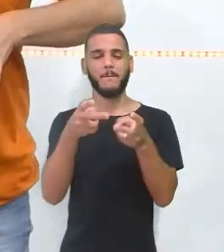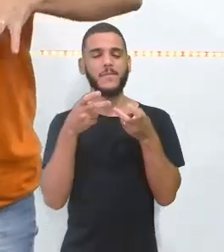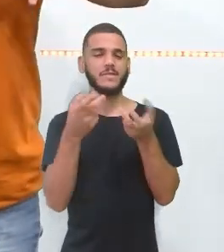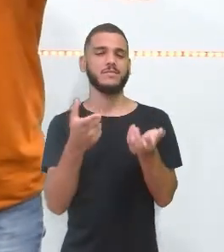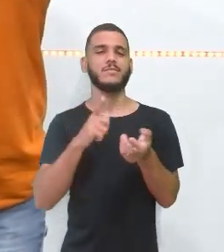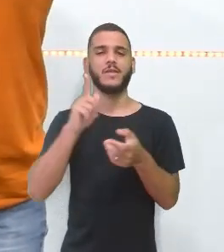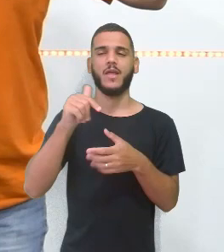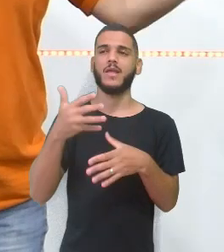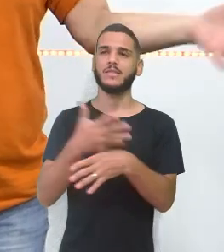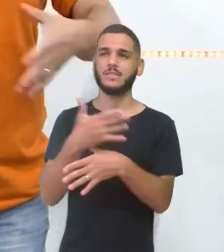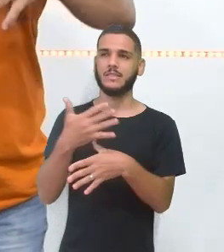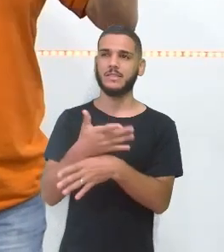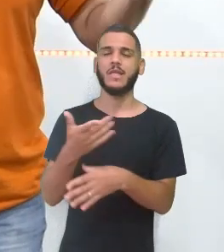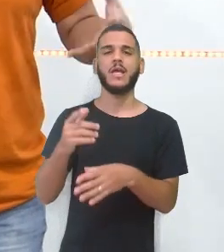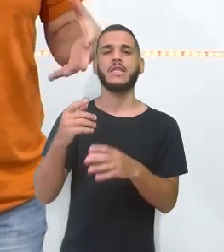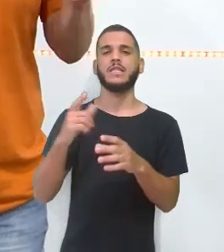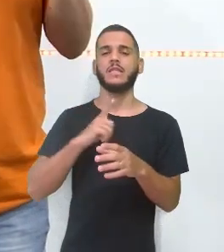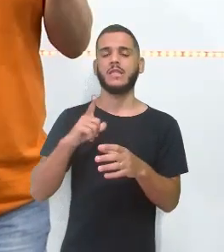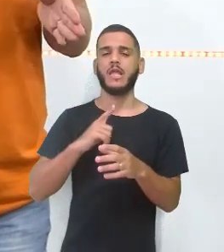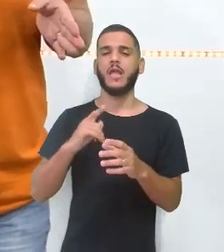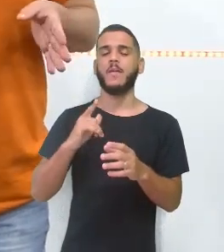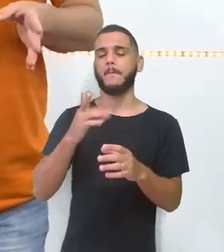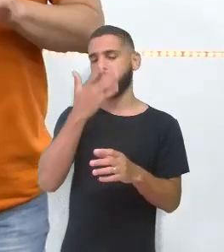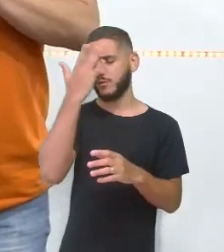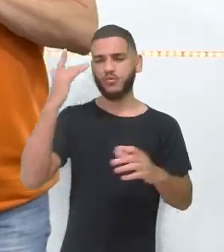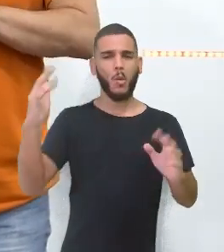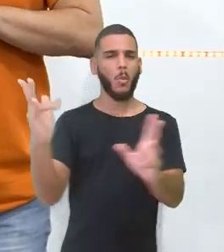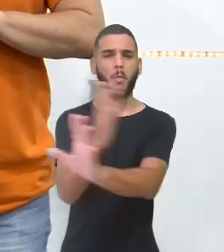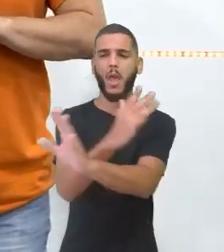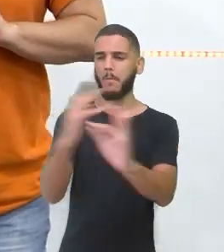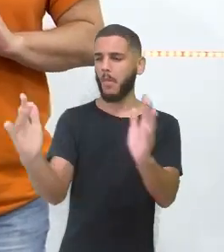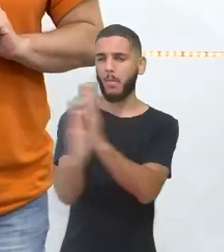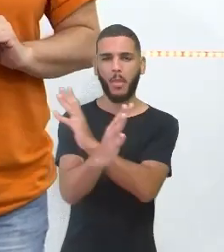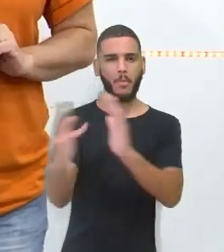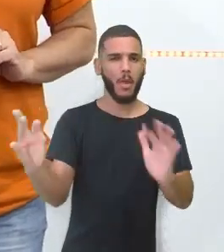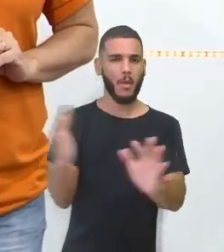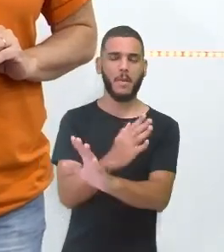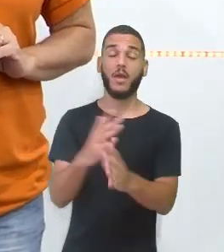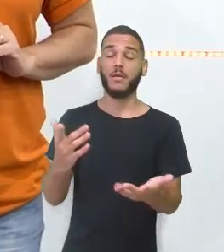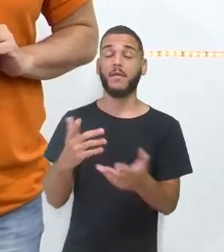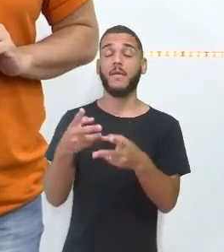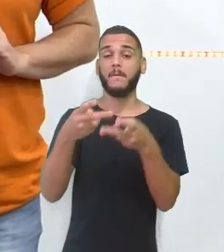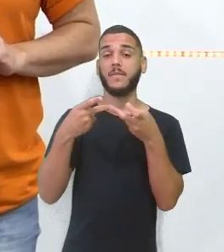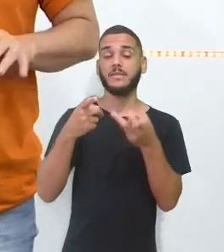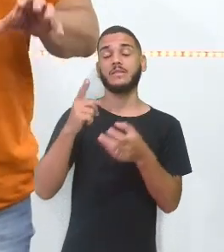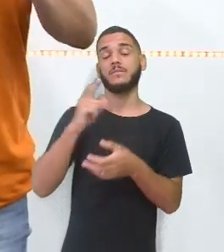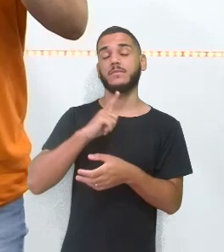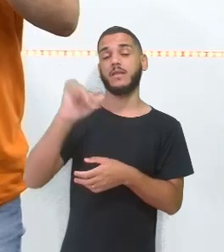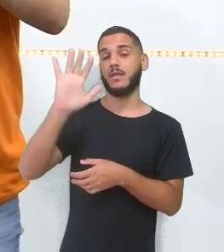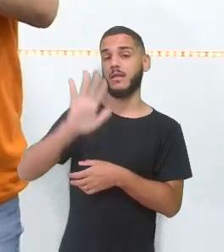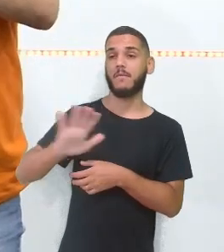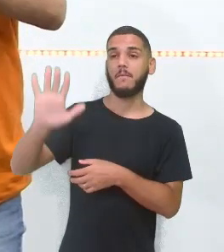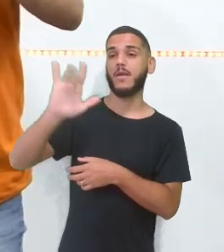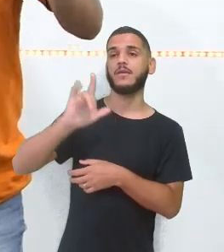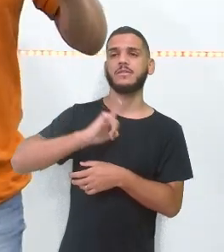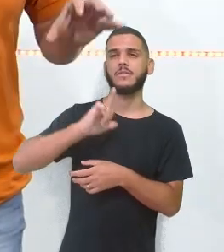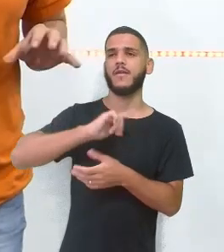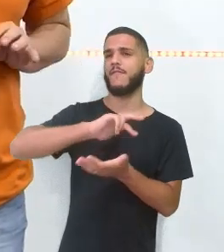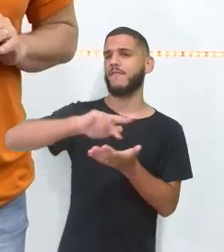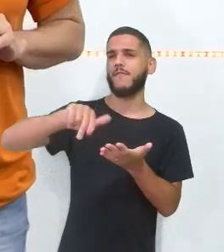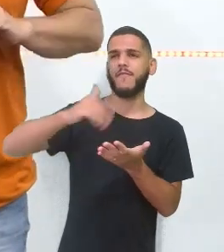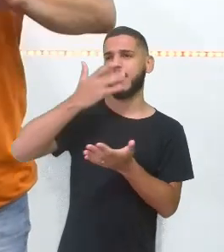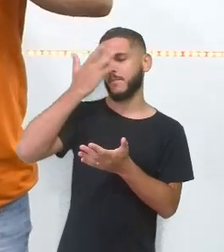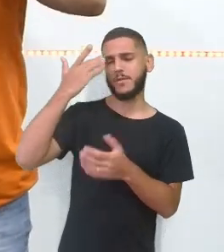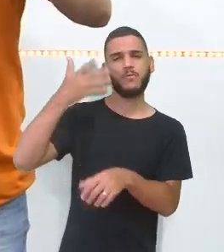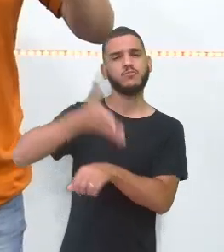Aquela cidade grande, de muito movimento, embora sim, pelo que a gente observa aí nessa imagem de Franz Post, ela já tem muita